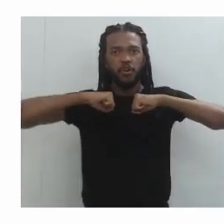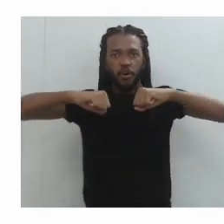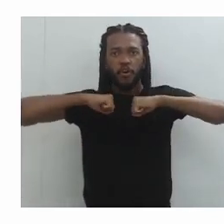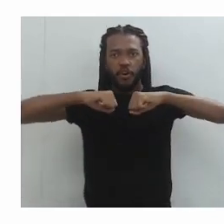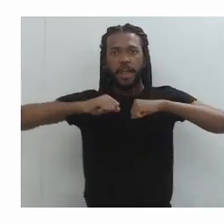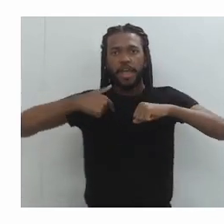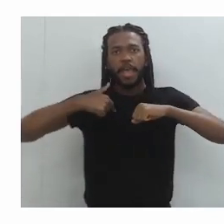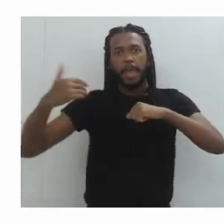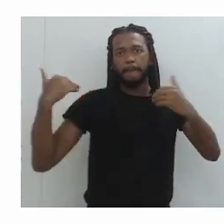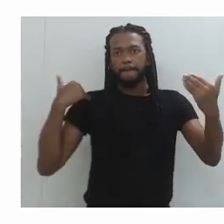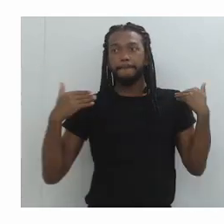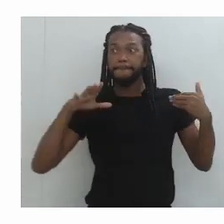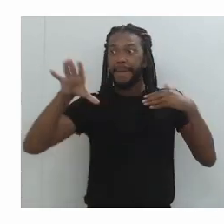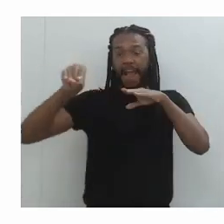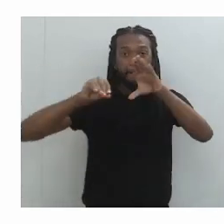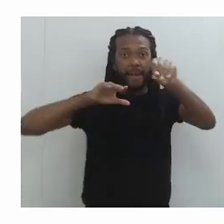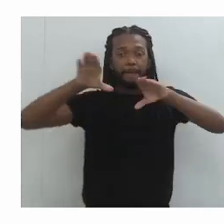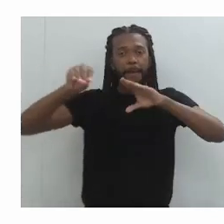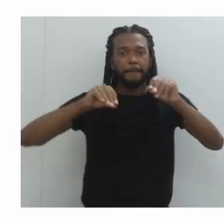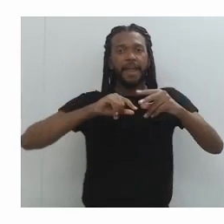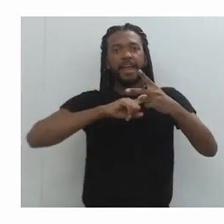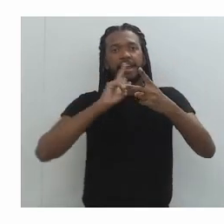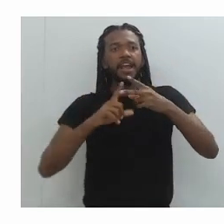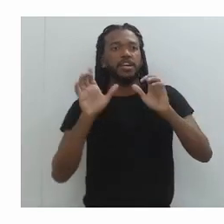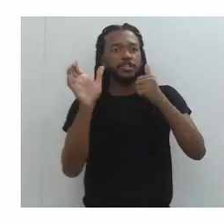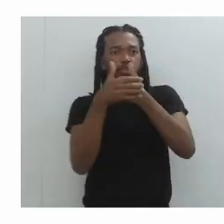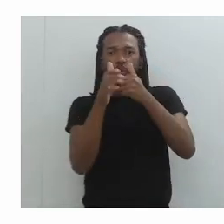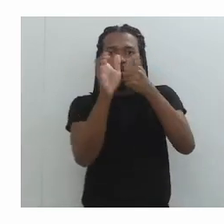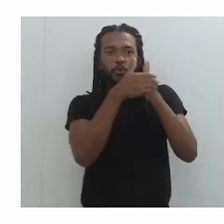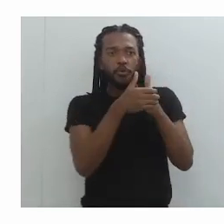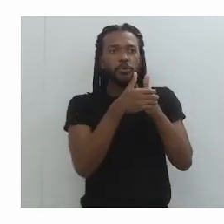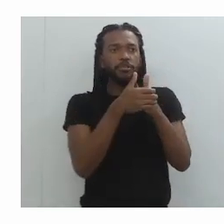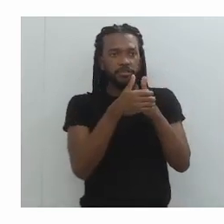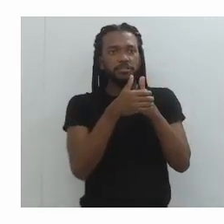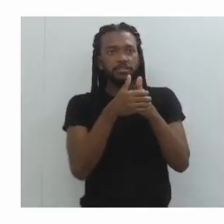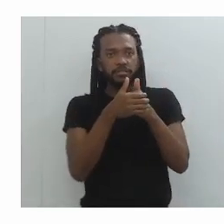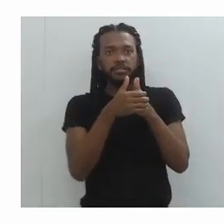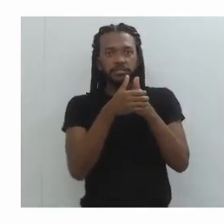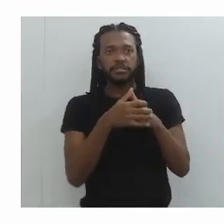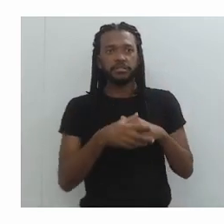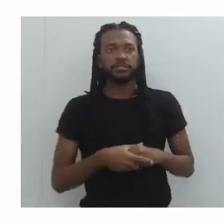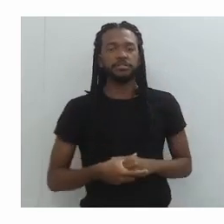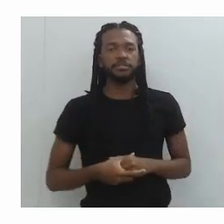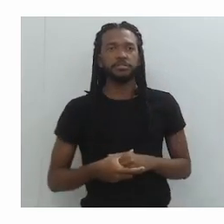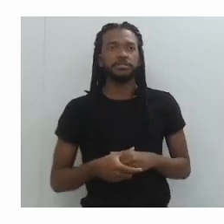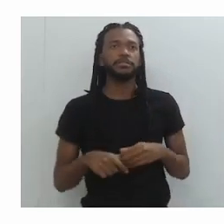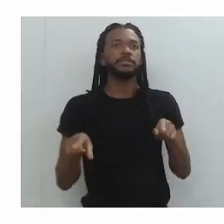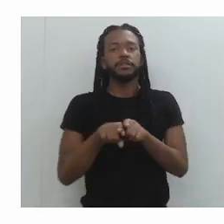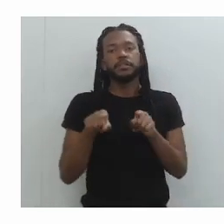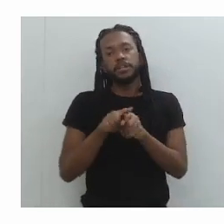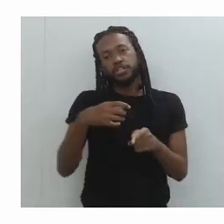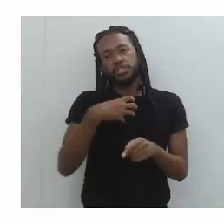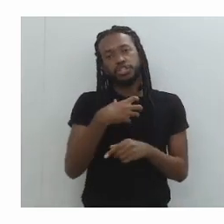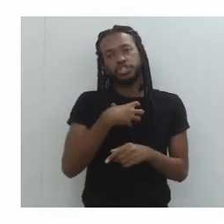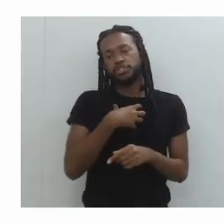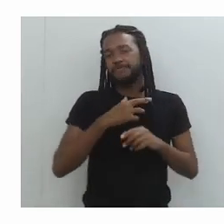É o pega-pega, o esconde-esconde. E aí, dentro desse jogo, a gente tem várias